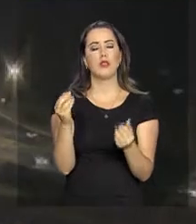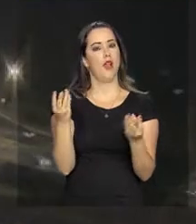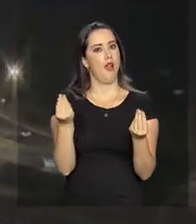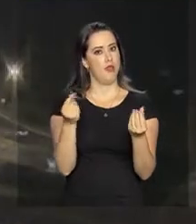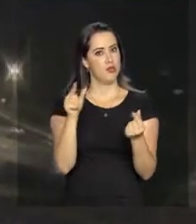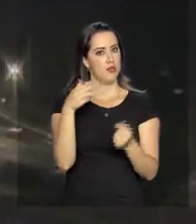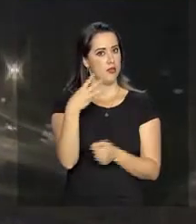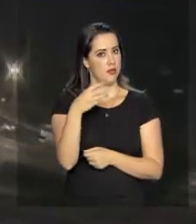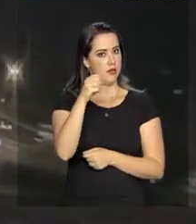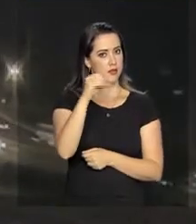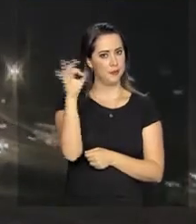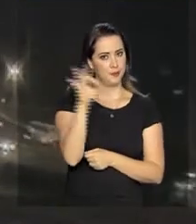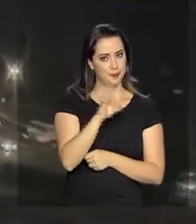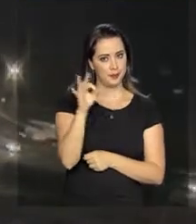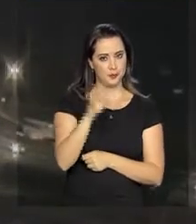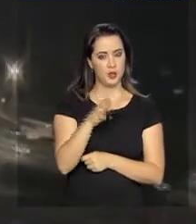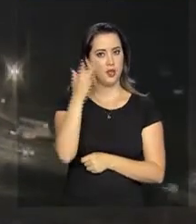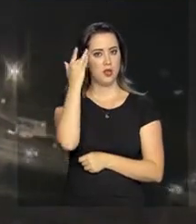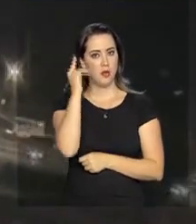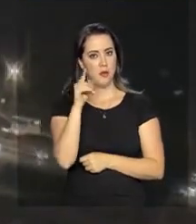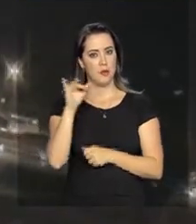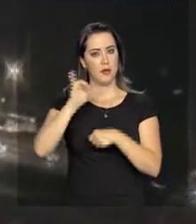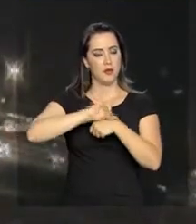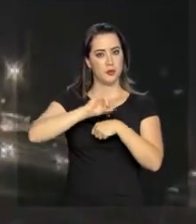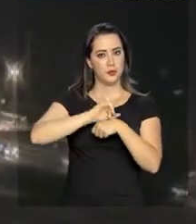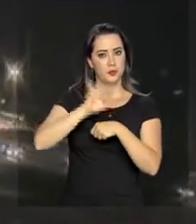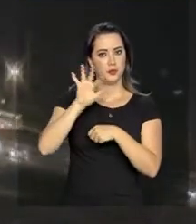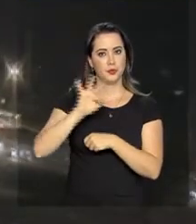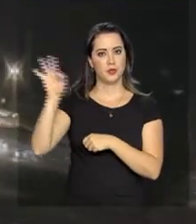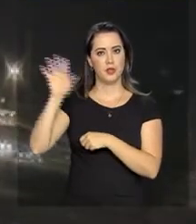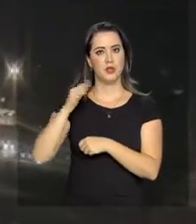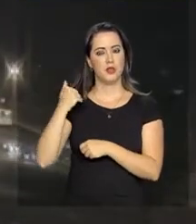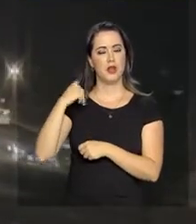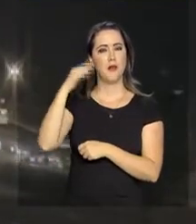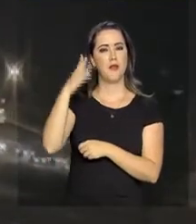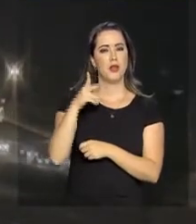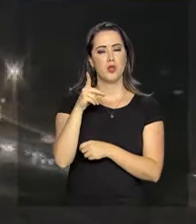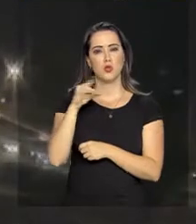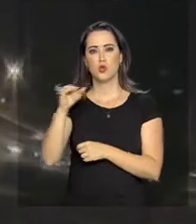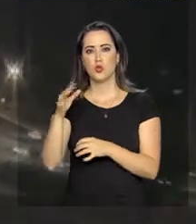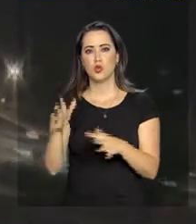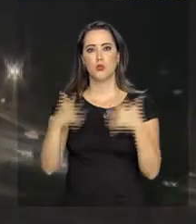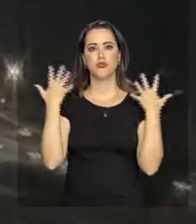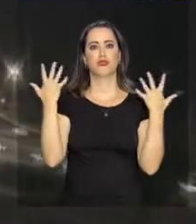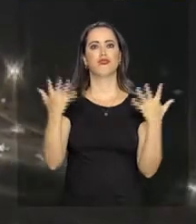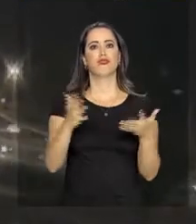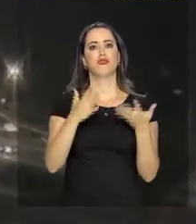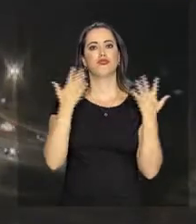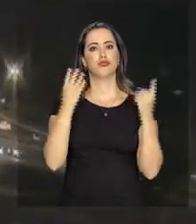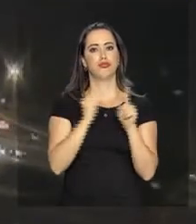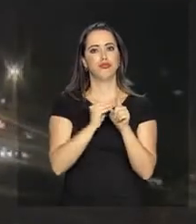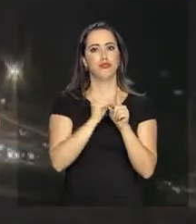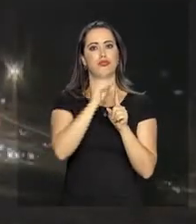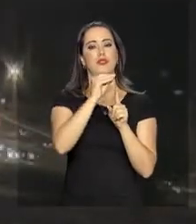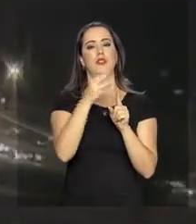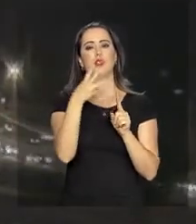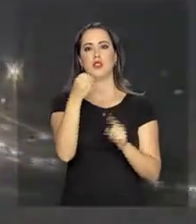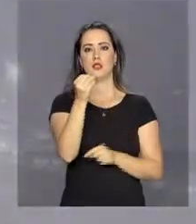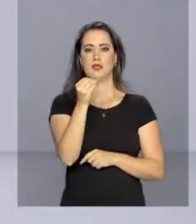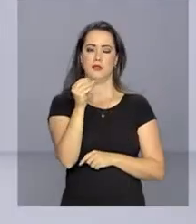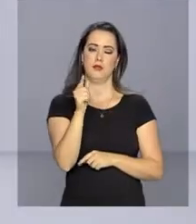em 39% amanhã à capital federal terá mais um dia quente com máxima prevista em 30